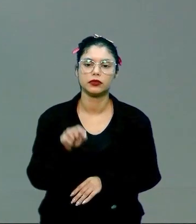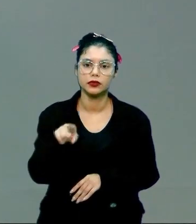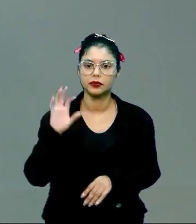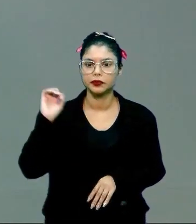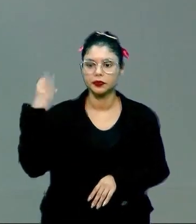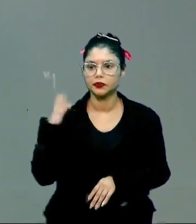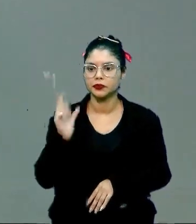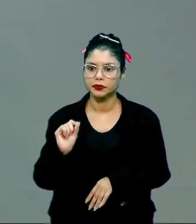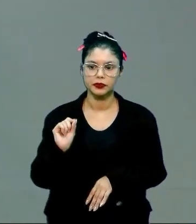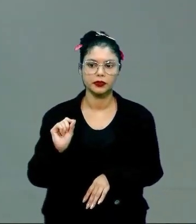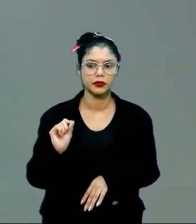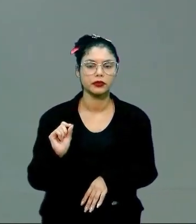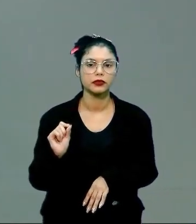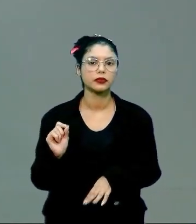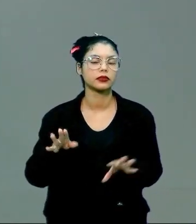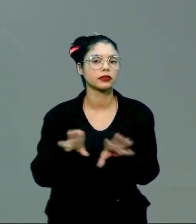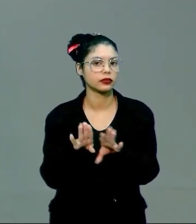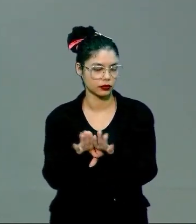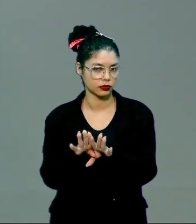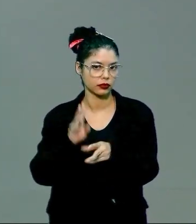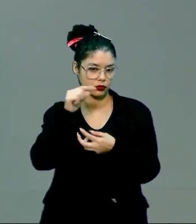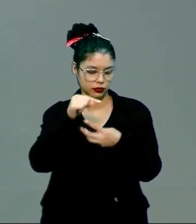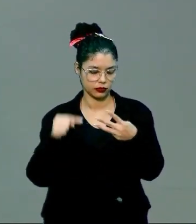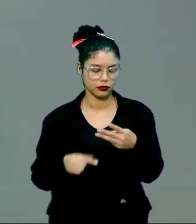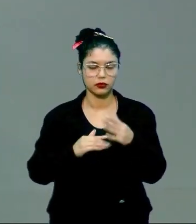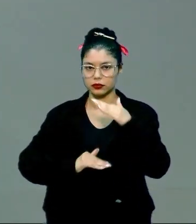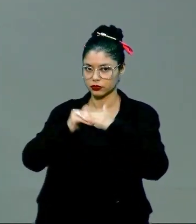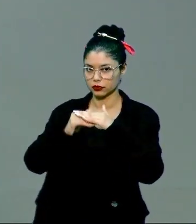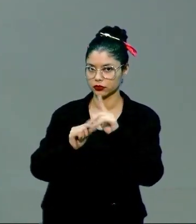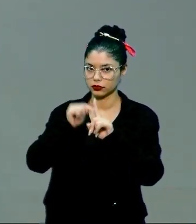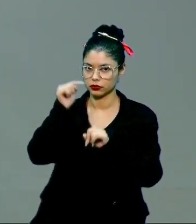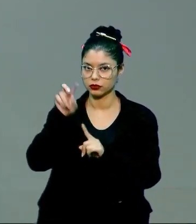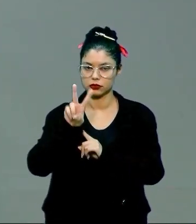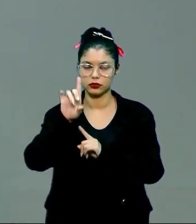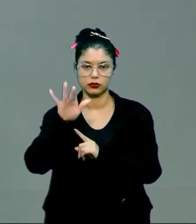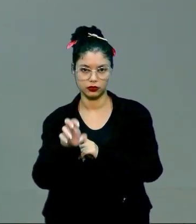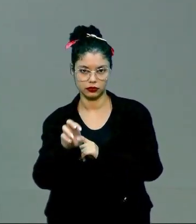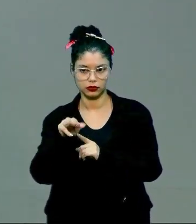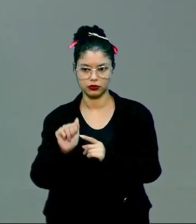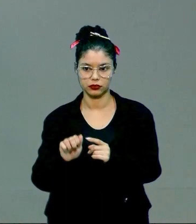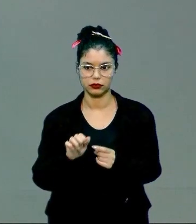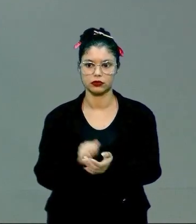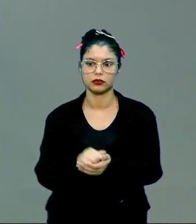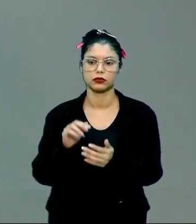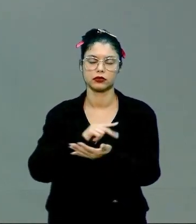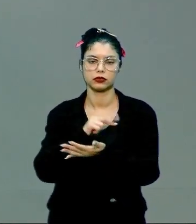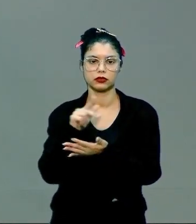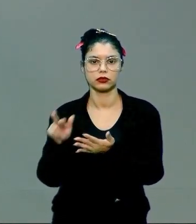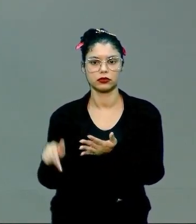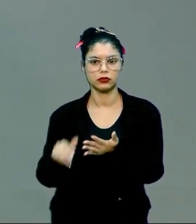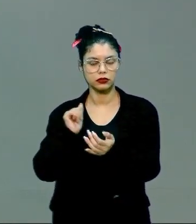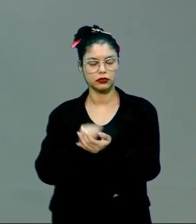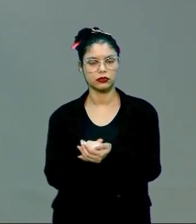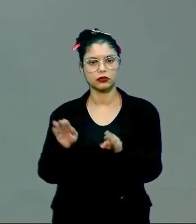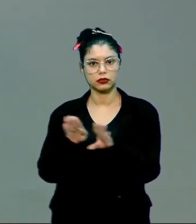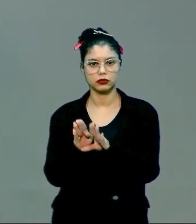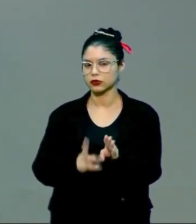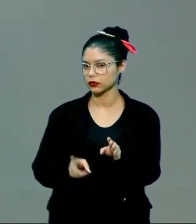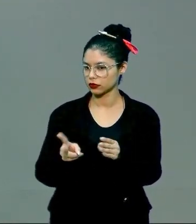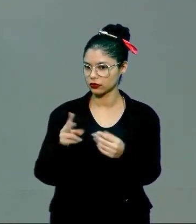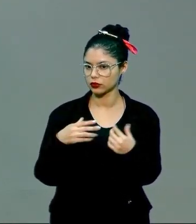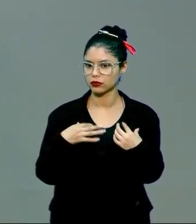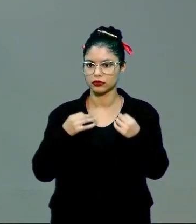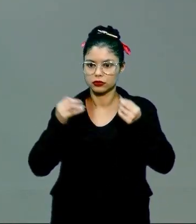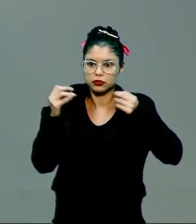caso eu tenho as 3 variáveis, pressão, volume e temperatura. Então nenhuma dessas variáveis é constante,